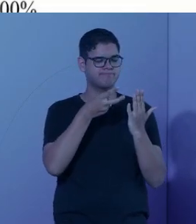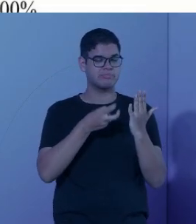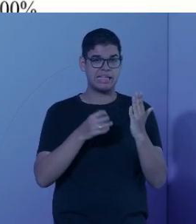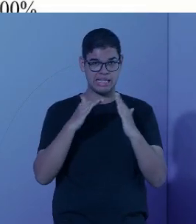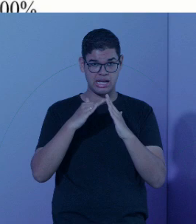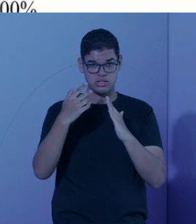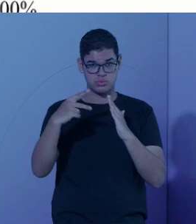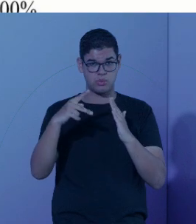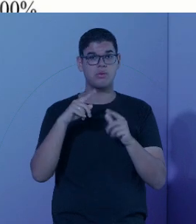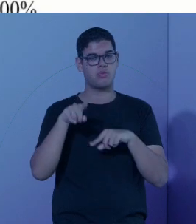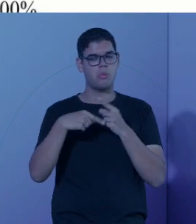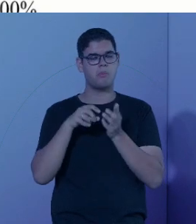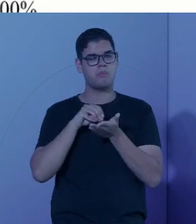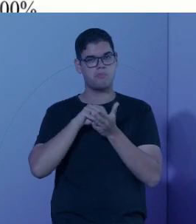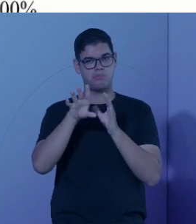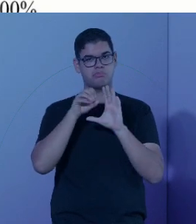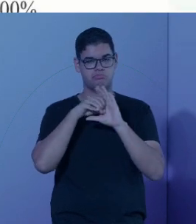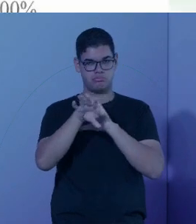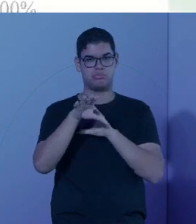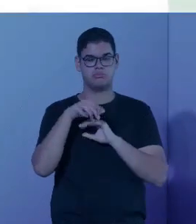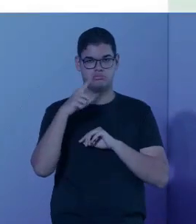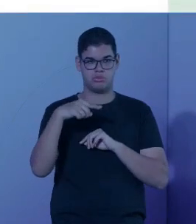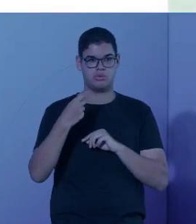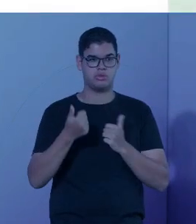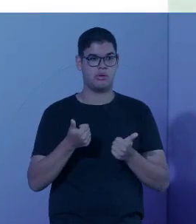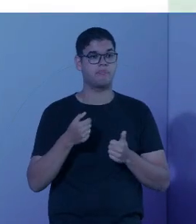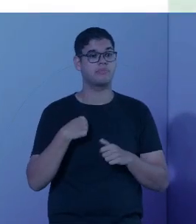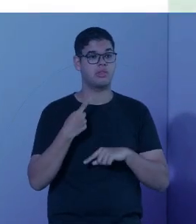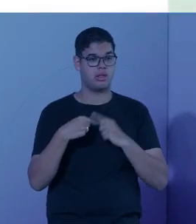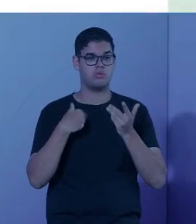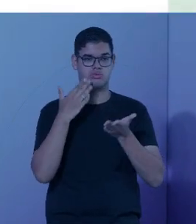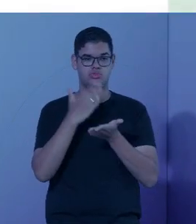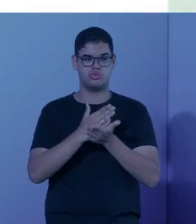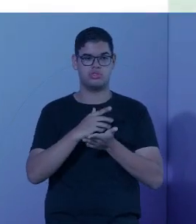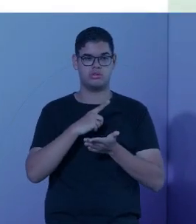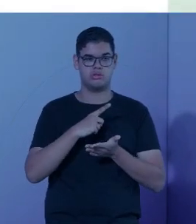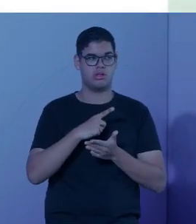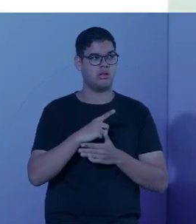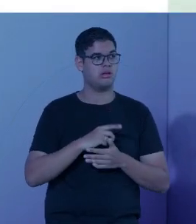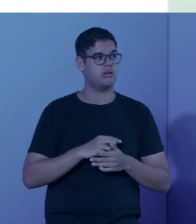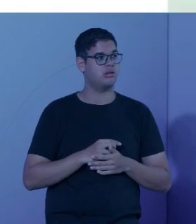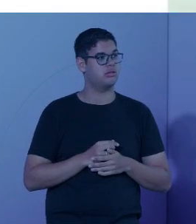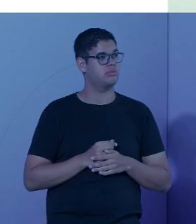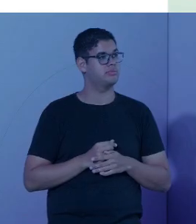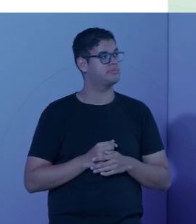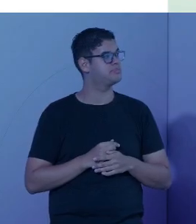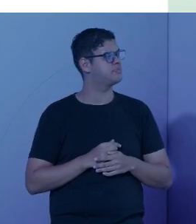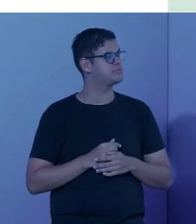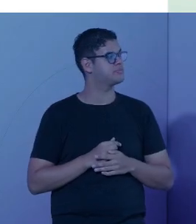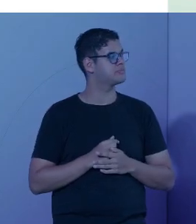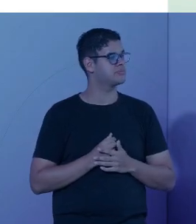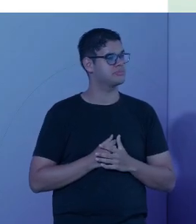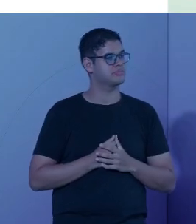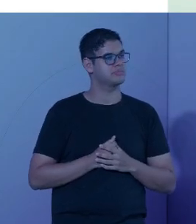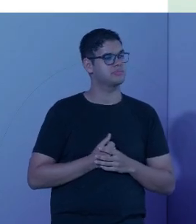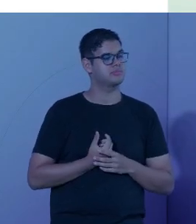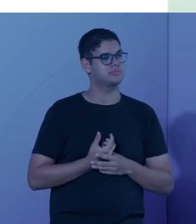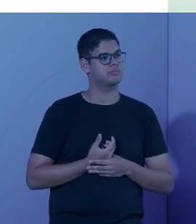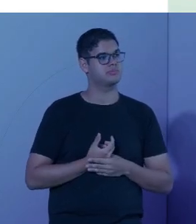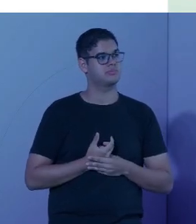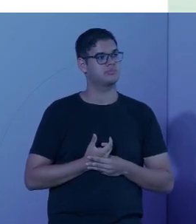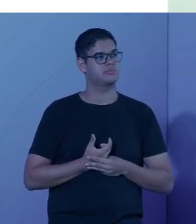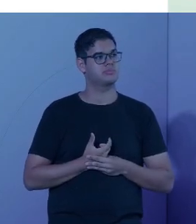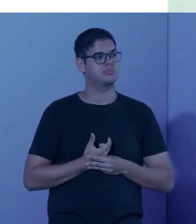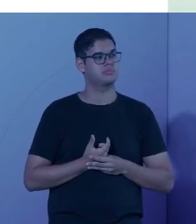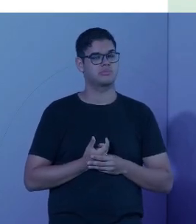das categorias para doença prevalente e doença rara, eu dividi, né? No anterior estava somado, então só para vocês